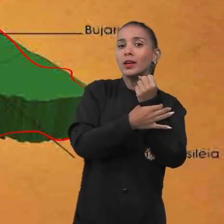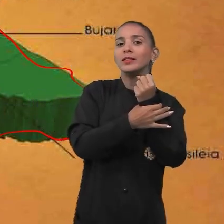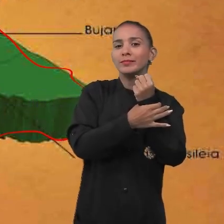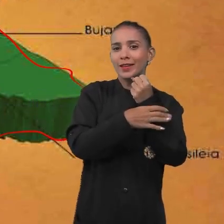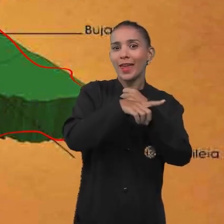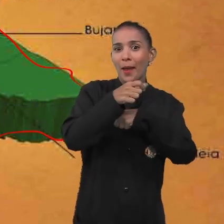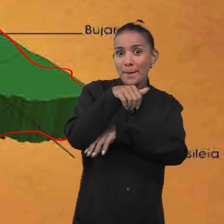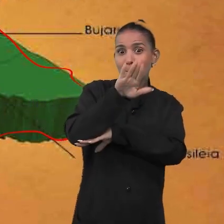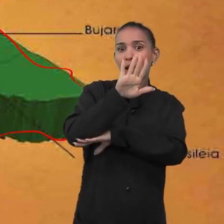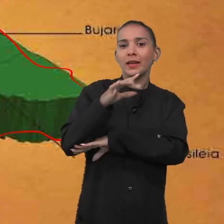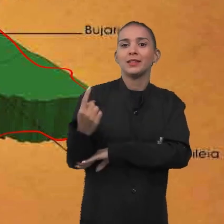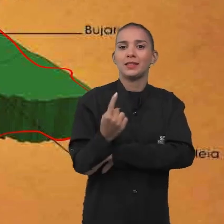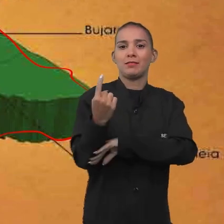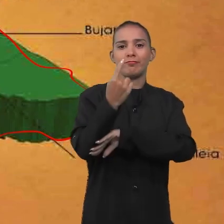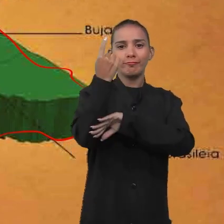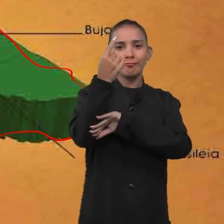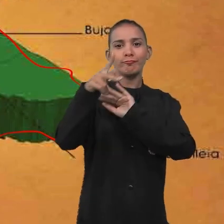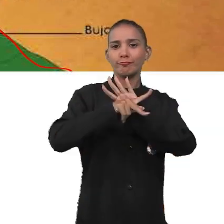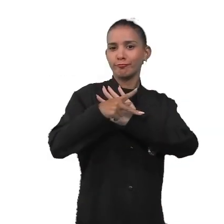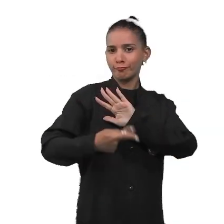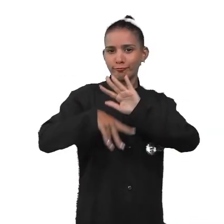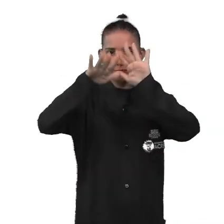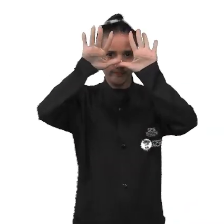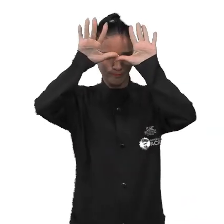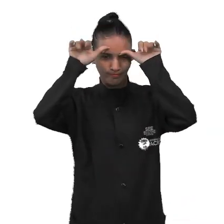estado, ok? Vamos então seguir.